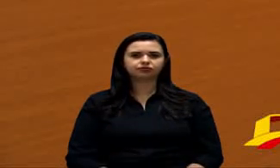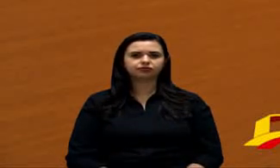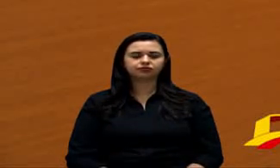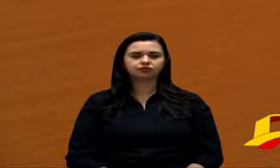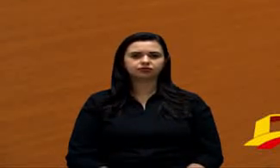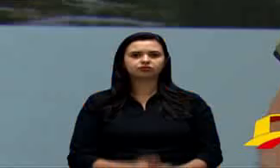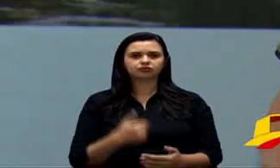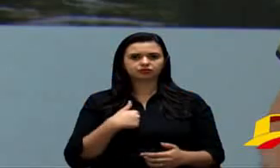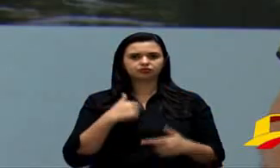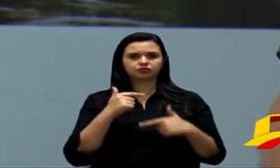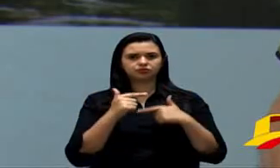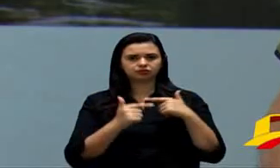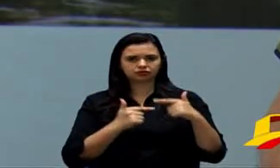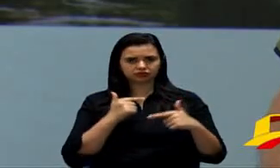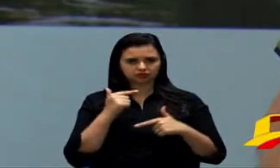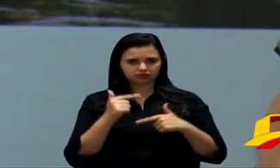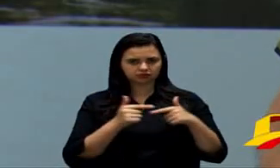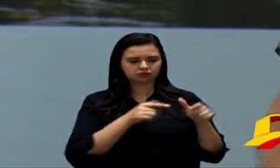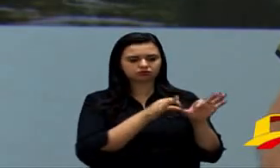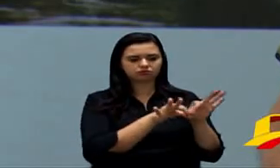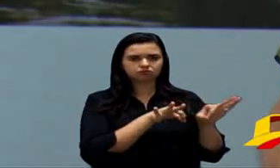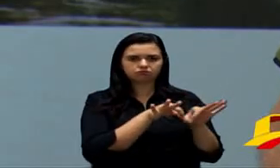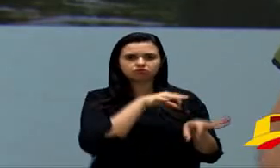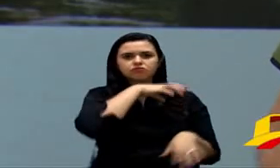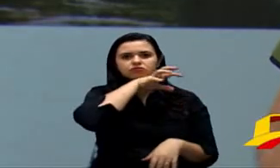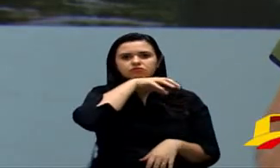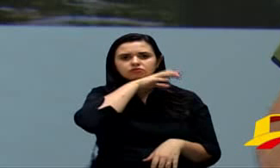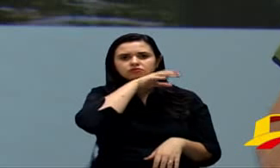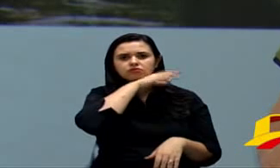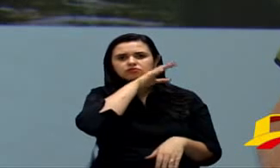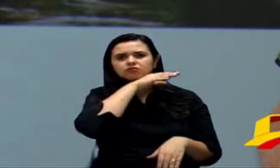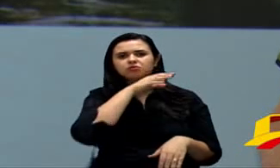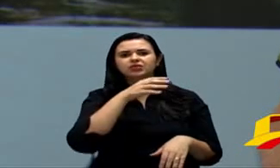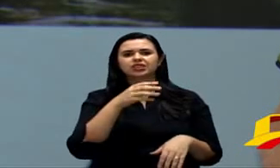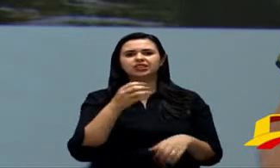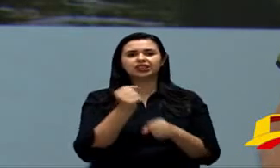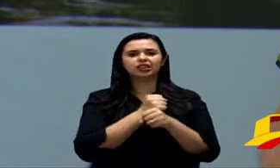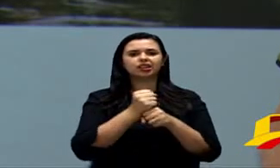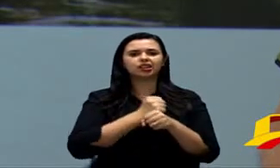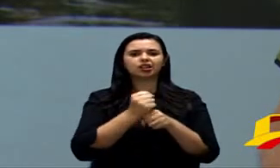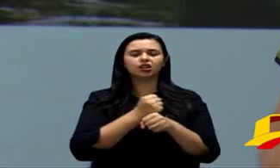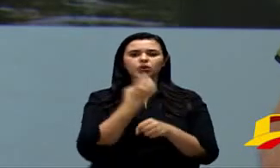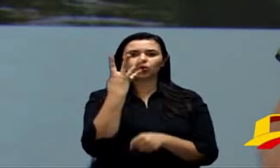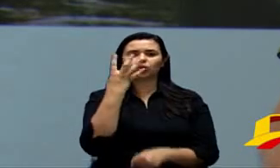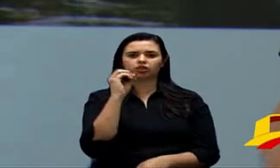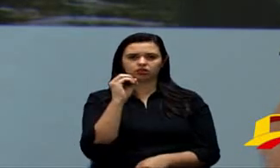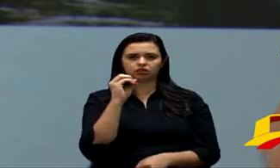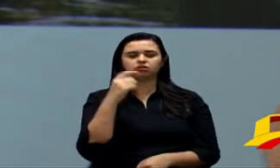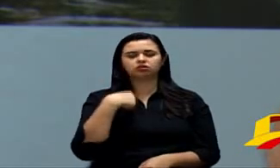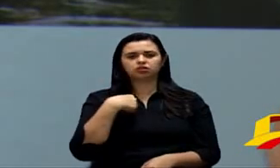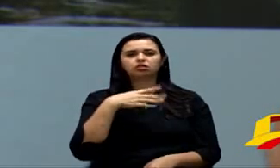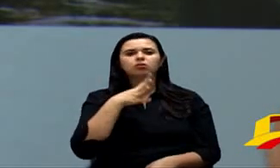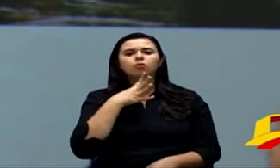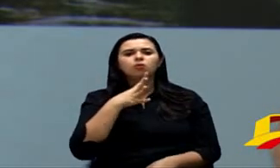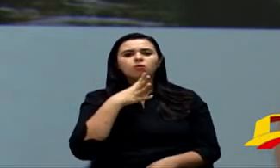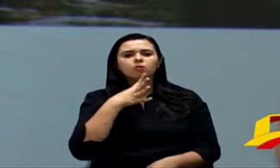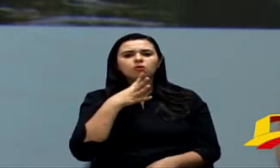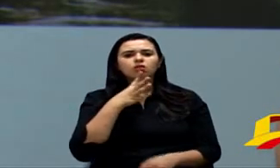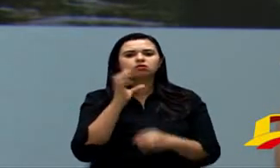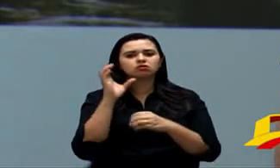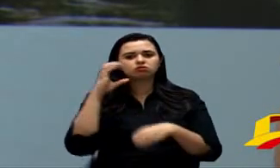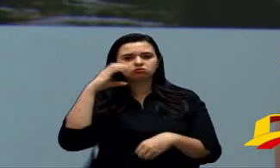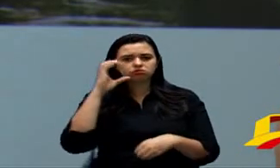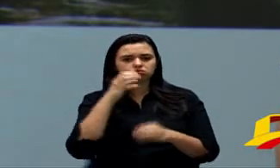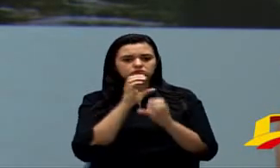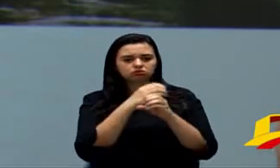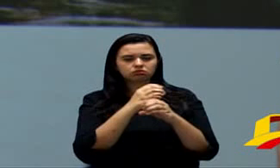Eu trabalho com manejo de animais há 40 anos. E eu tenho como base conhecimento científico e tenho como base as pessoas